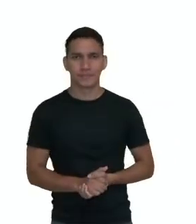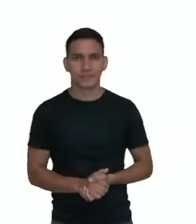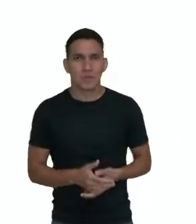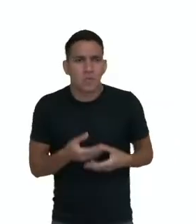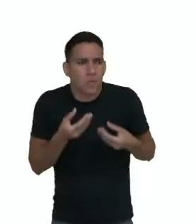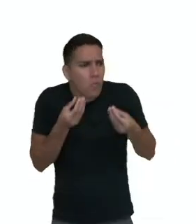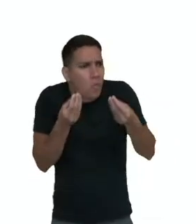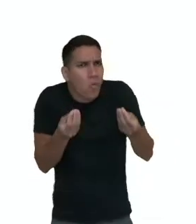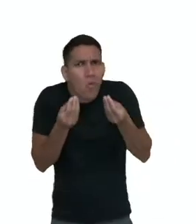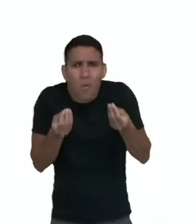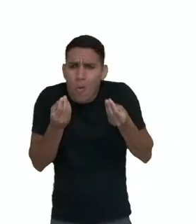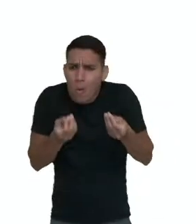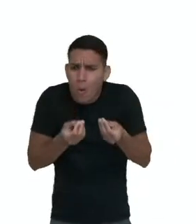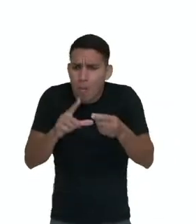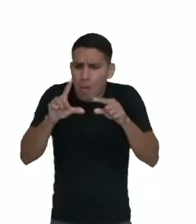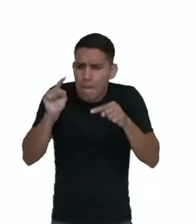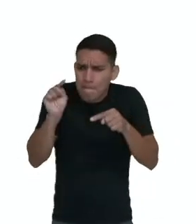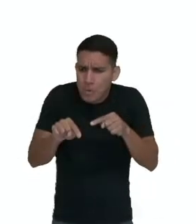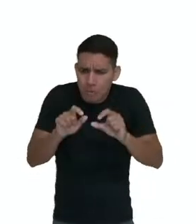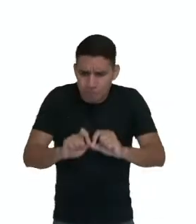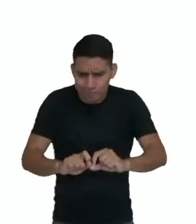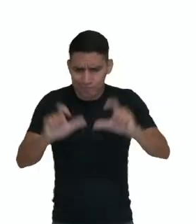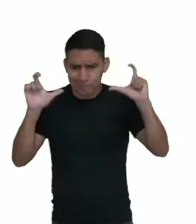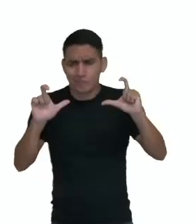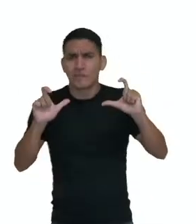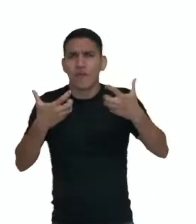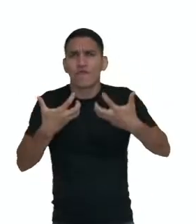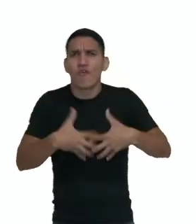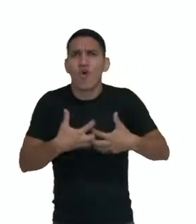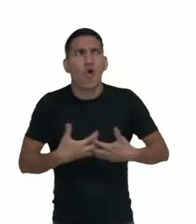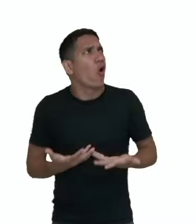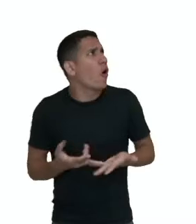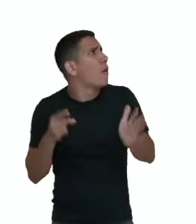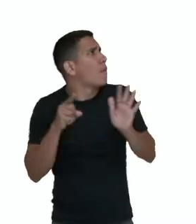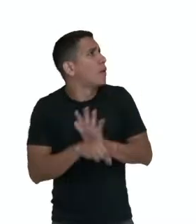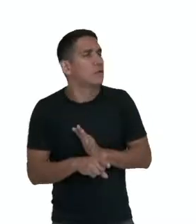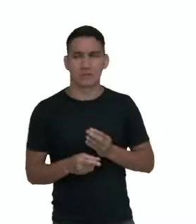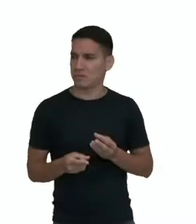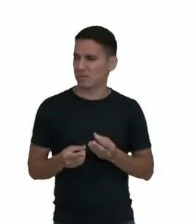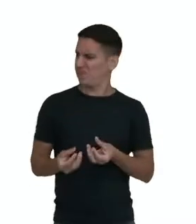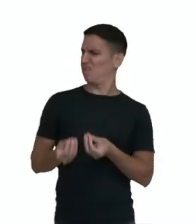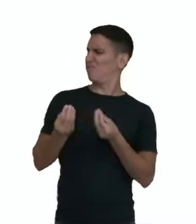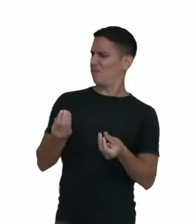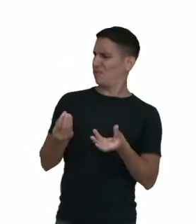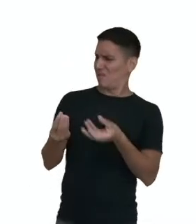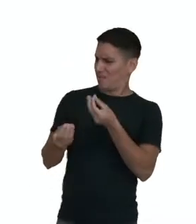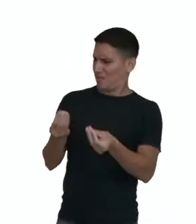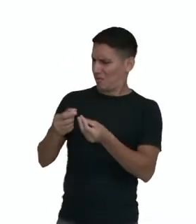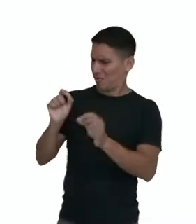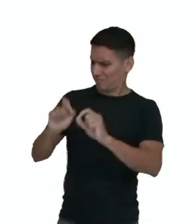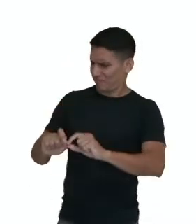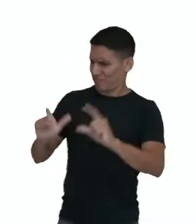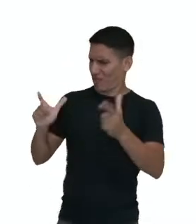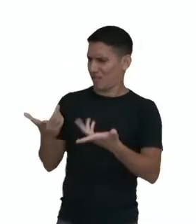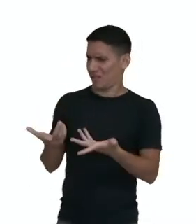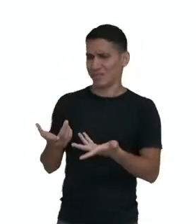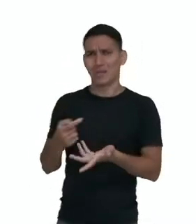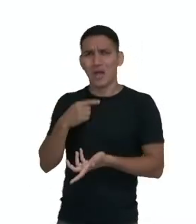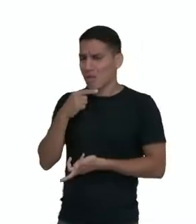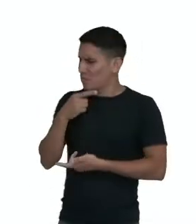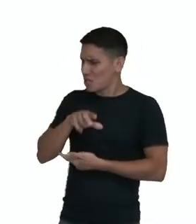"Como é que liga?" perguntou. "Como? Como é que liga?" "Não